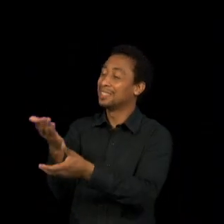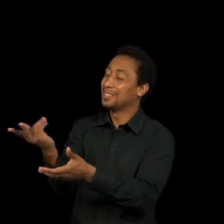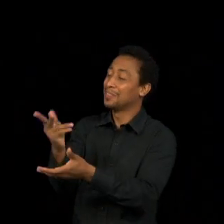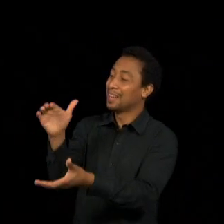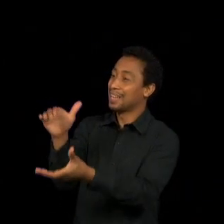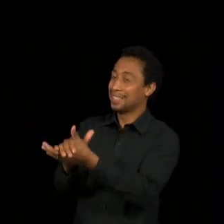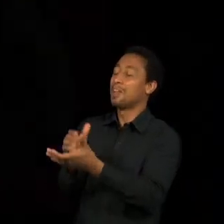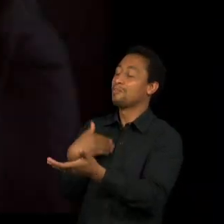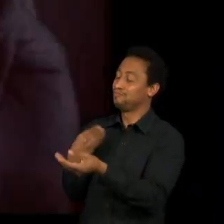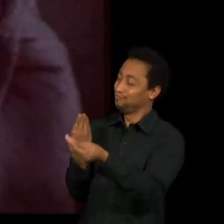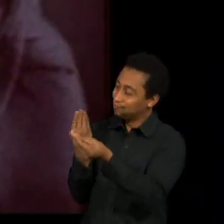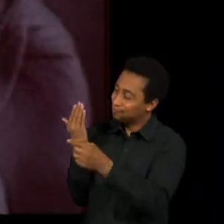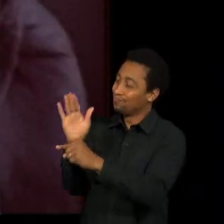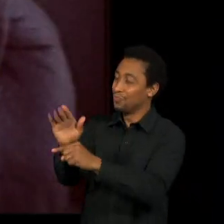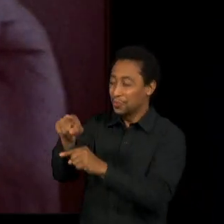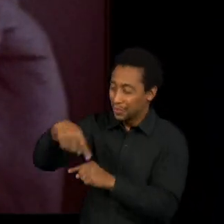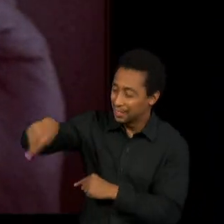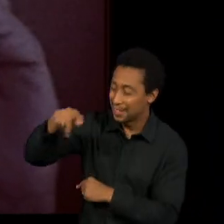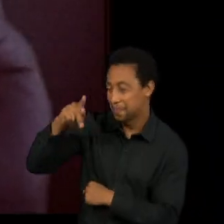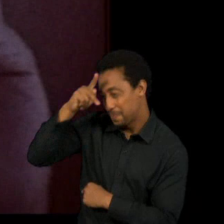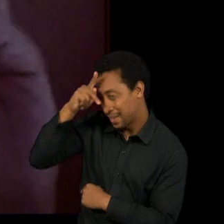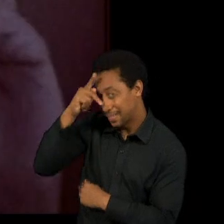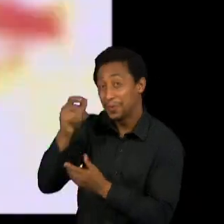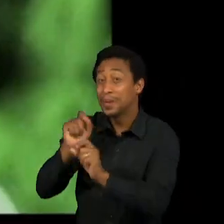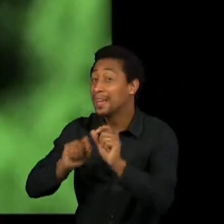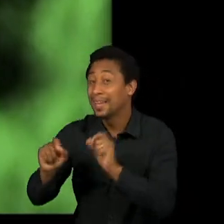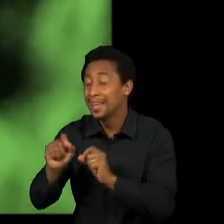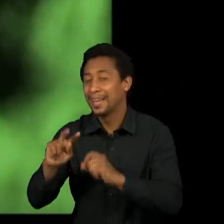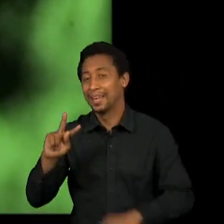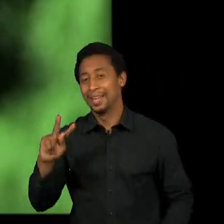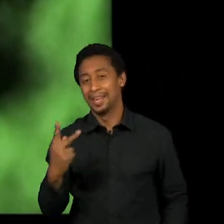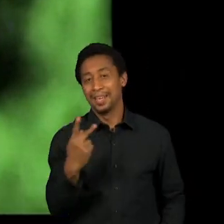Glauber Rocha e Helena Inês.